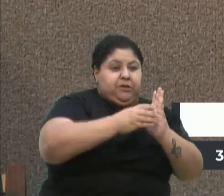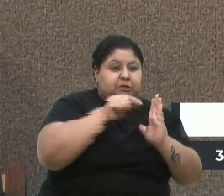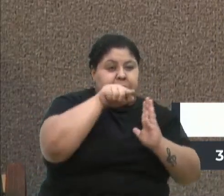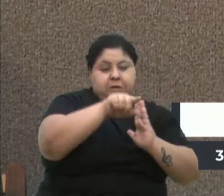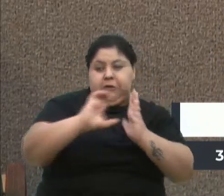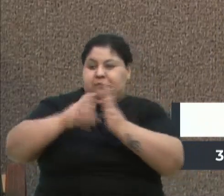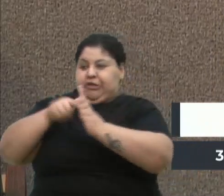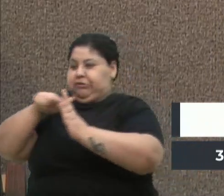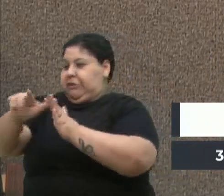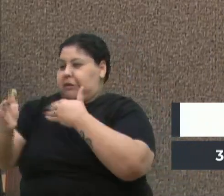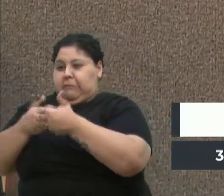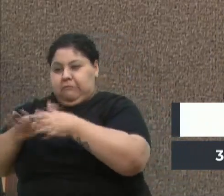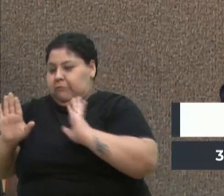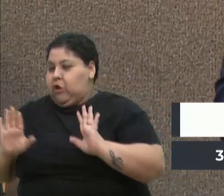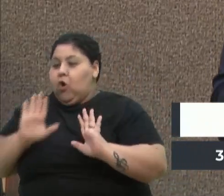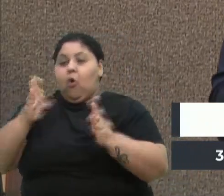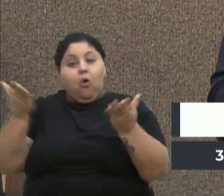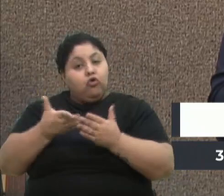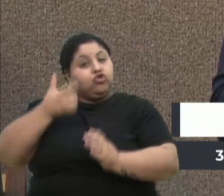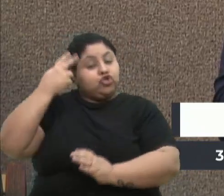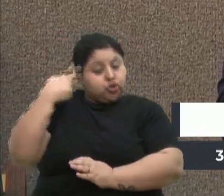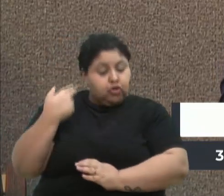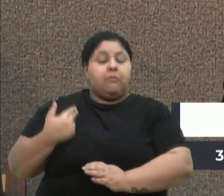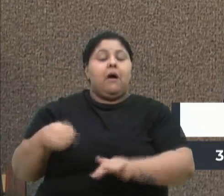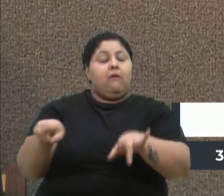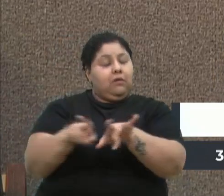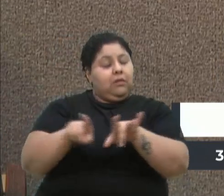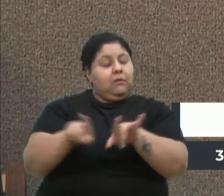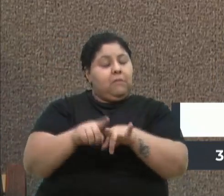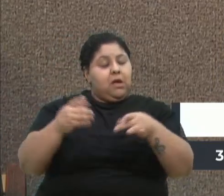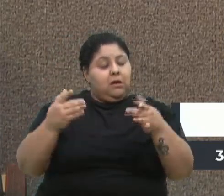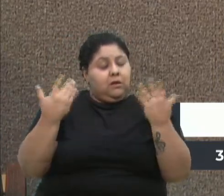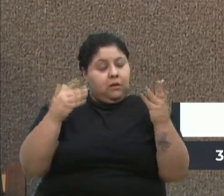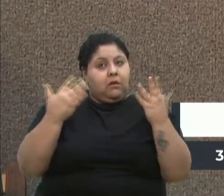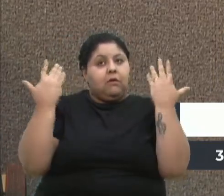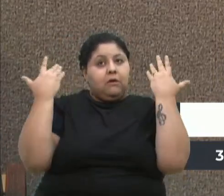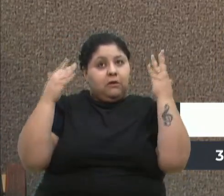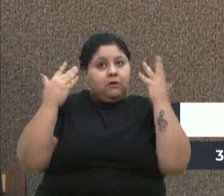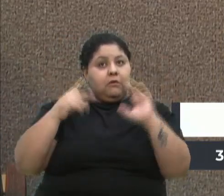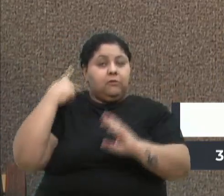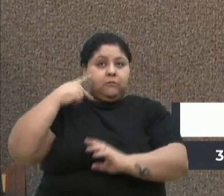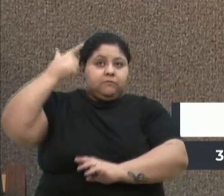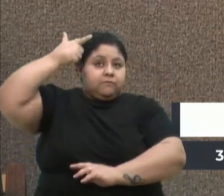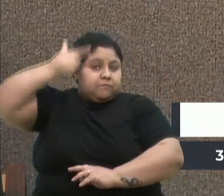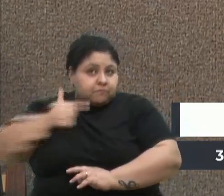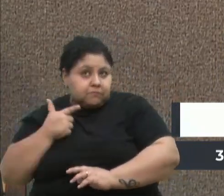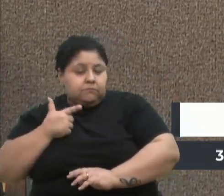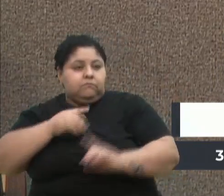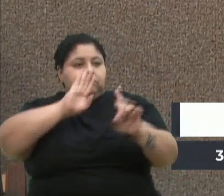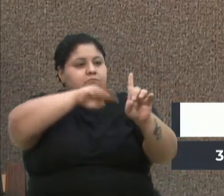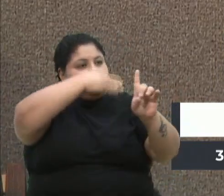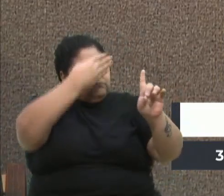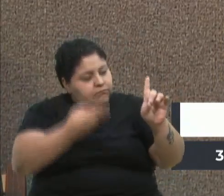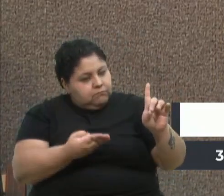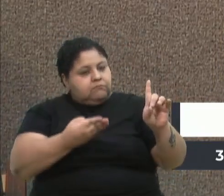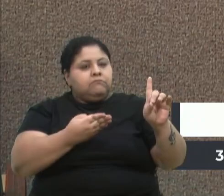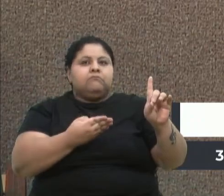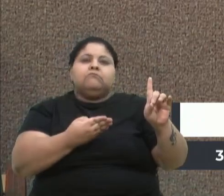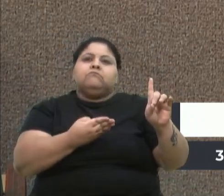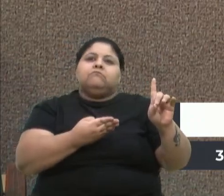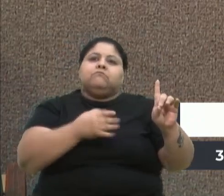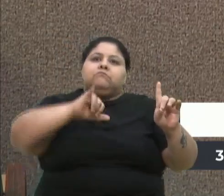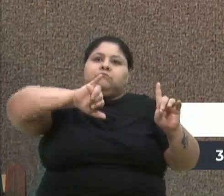perfeitamente normal. Então, quero destacar isso. E quero aproveitar e parabenizar o vereador Lucas pela homenagem de ontem ao time feminino